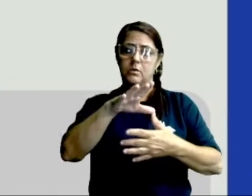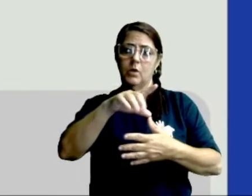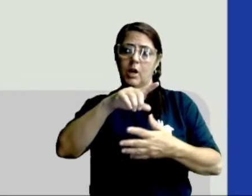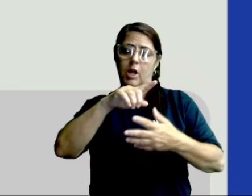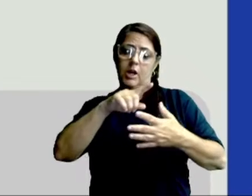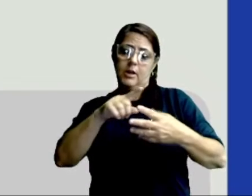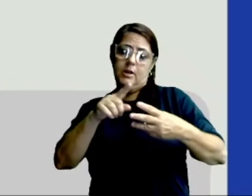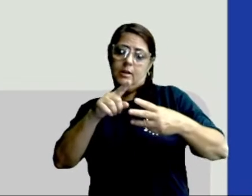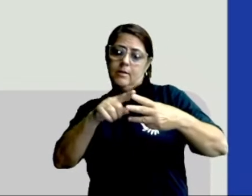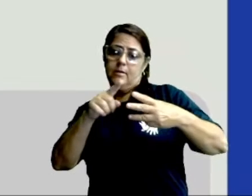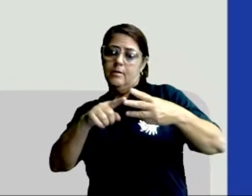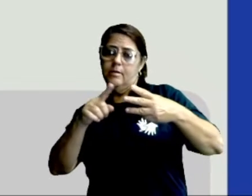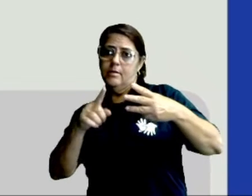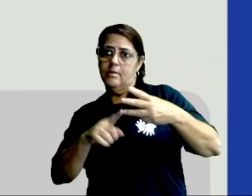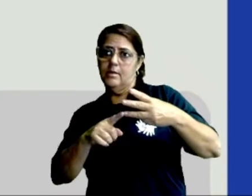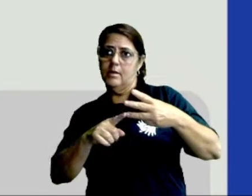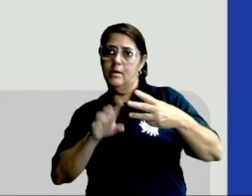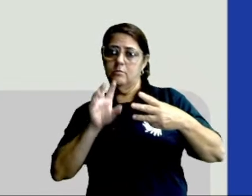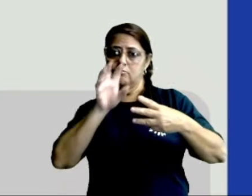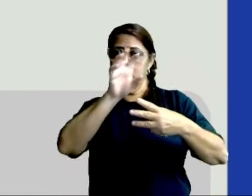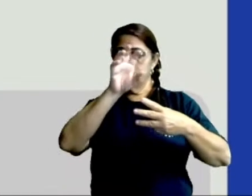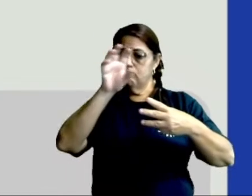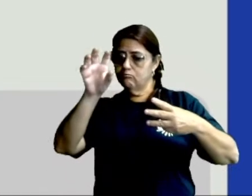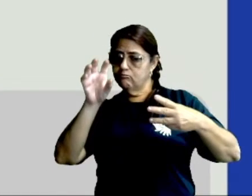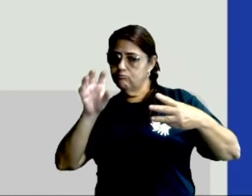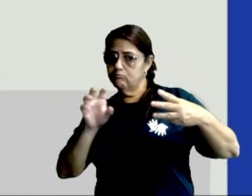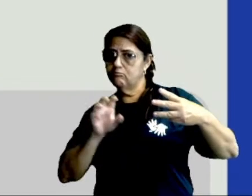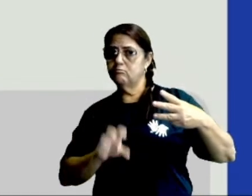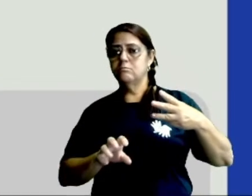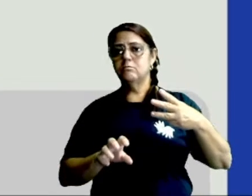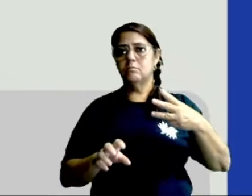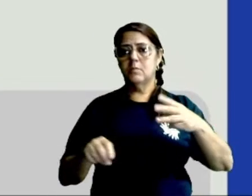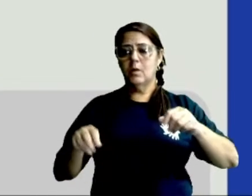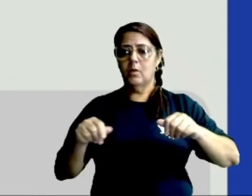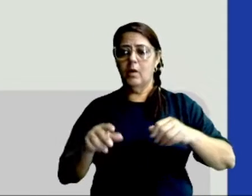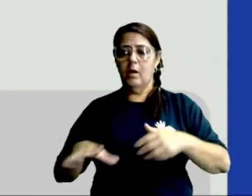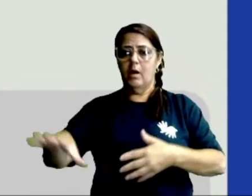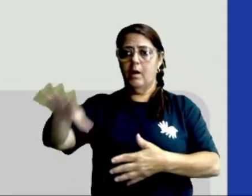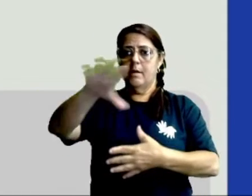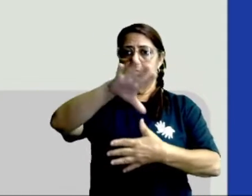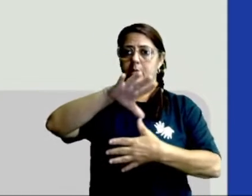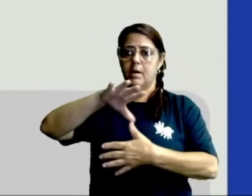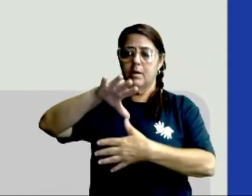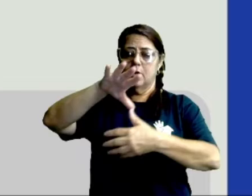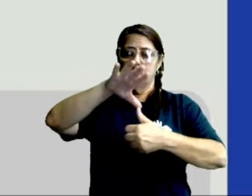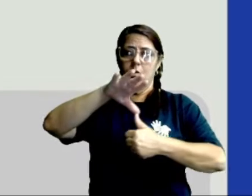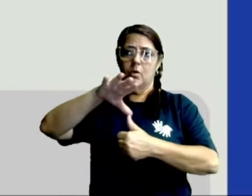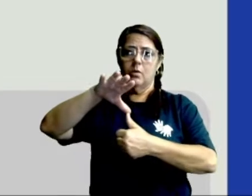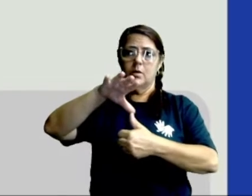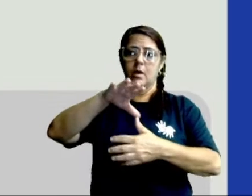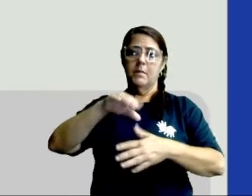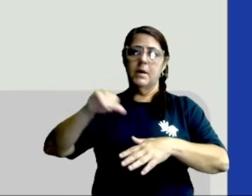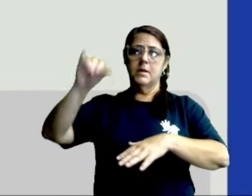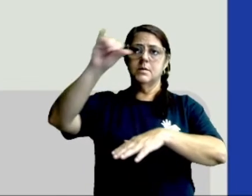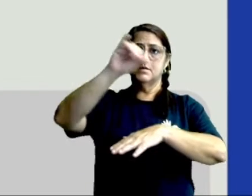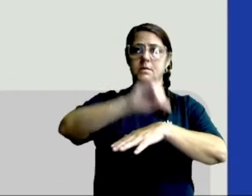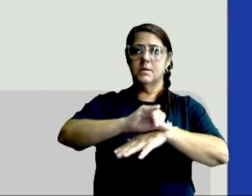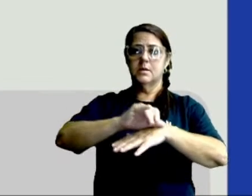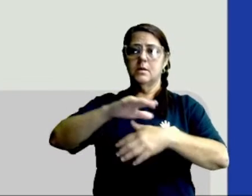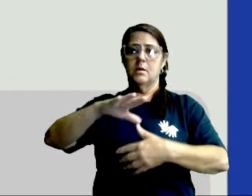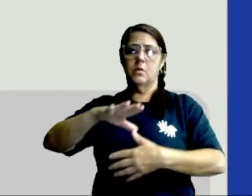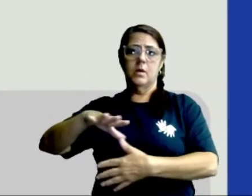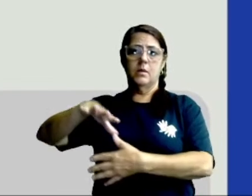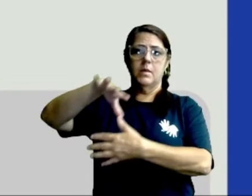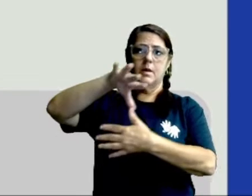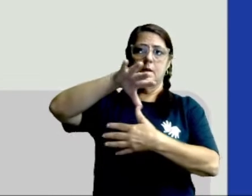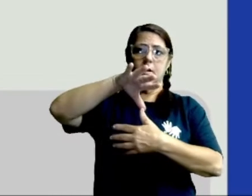três conjuntos segundo a posição de suas terras: América do Norte, América Central e América do